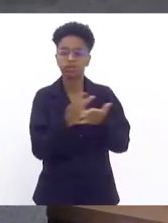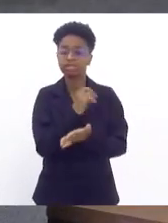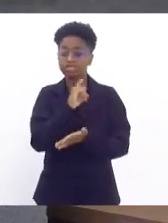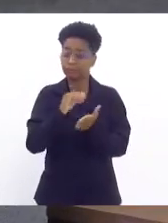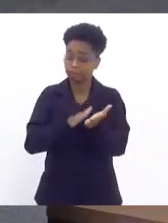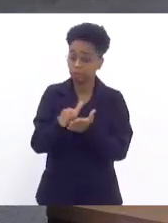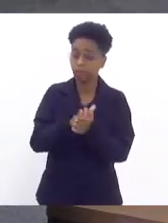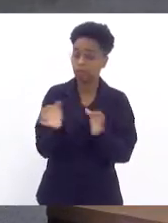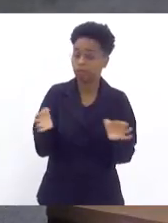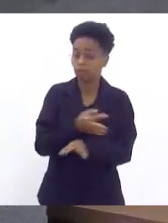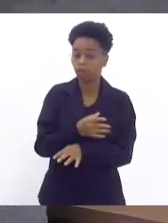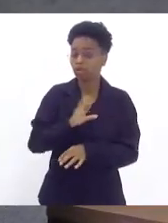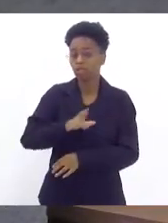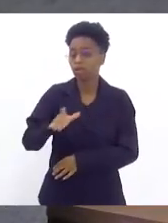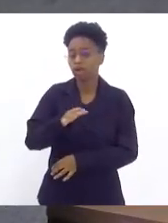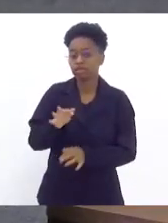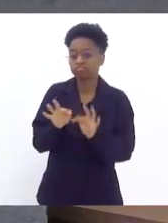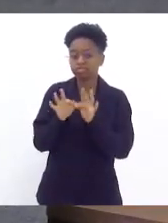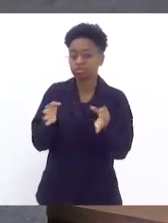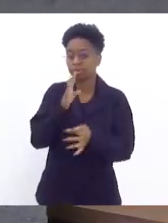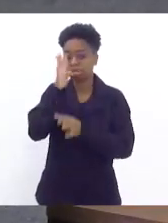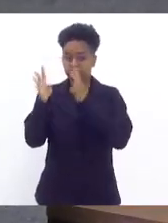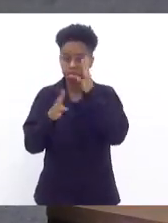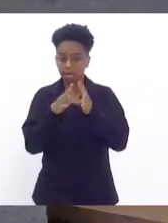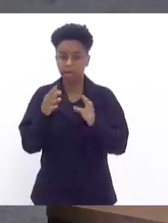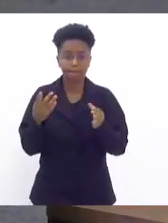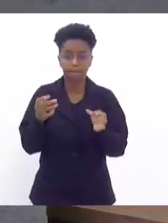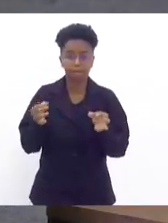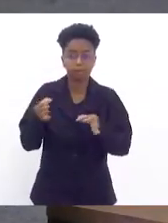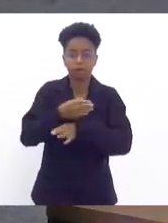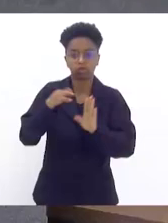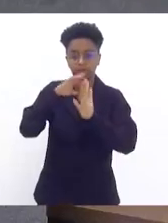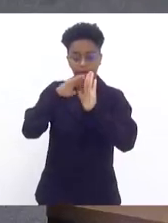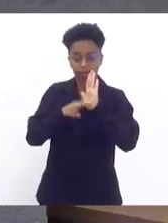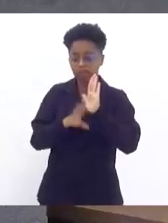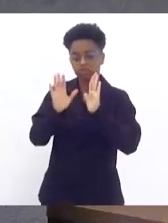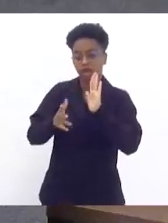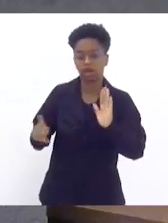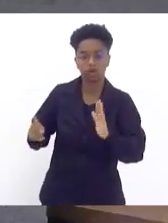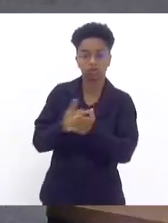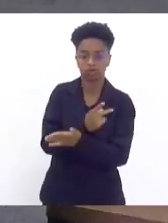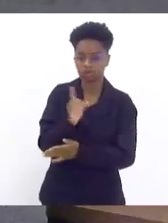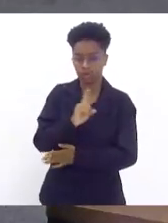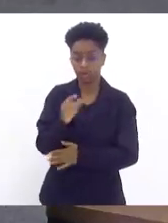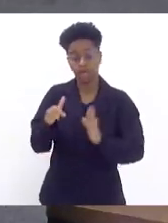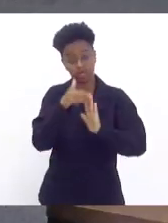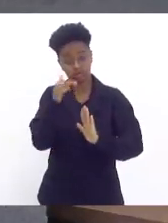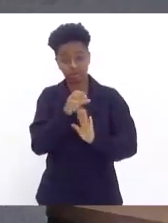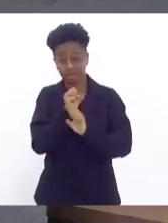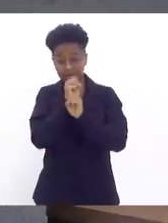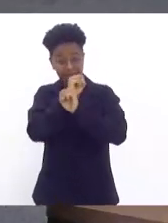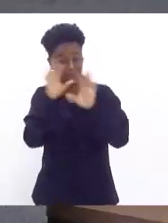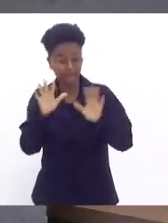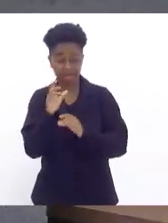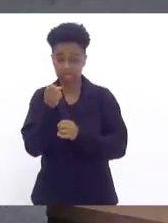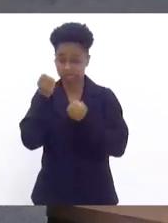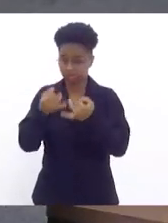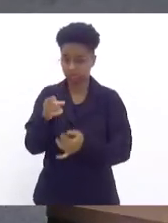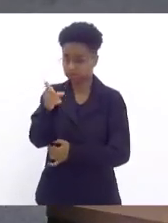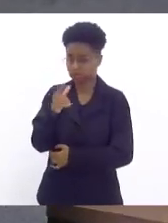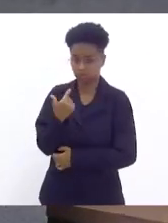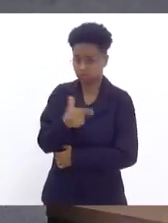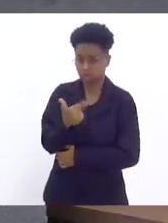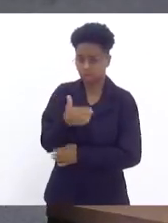publicado não é o simples fato de protocolar que uma frente está valendo a resolução é muito clara vossa excelência não tem comigo